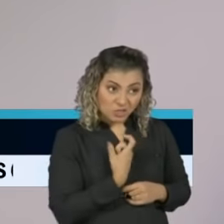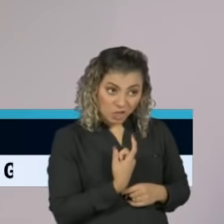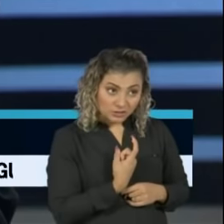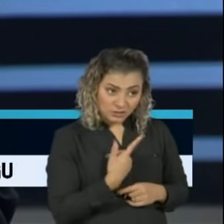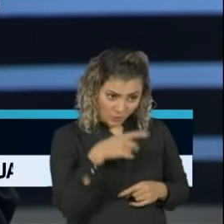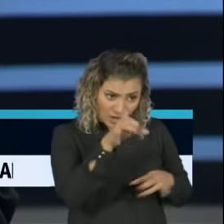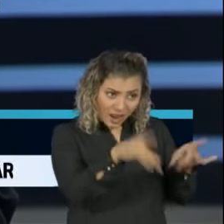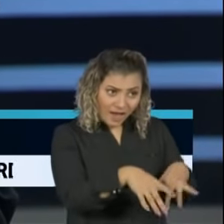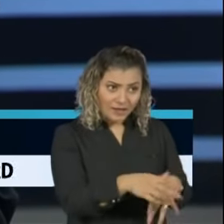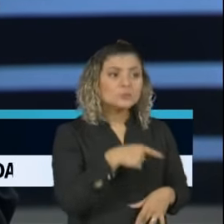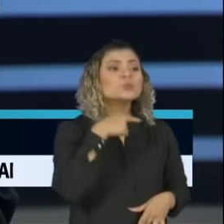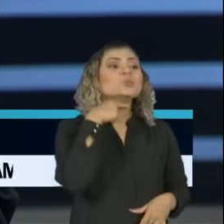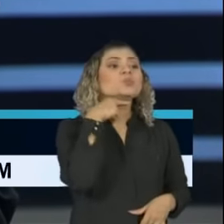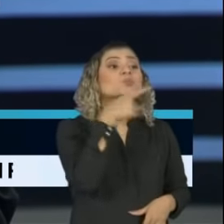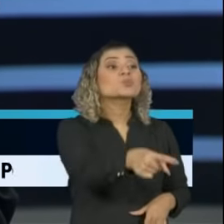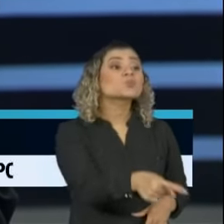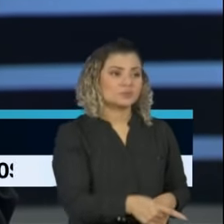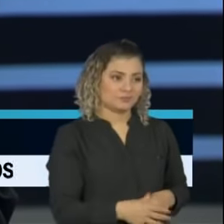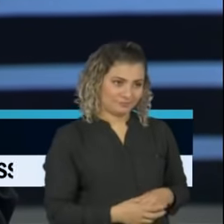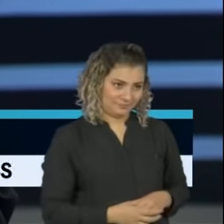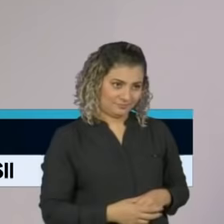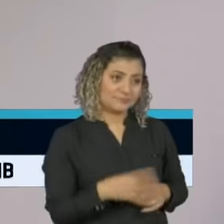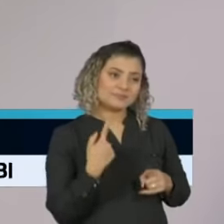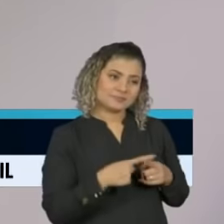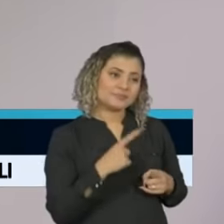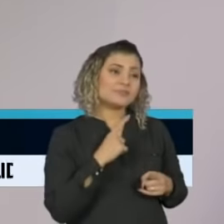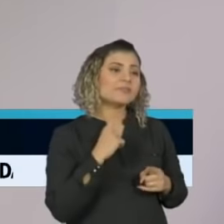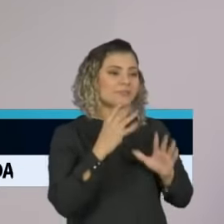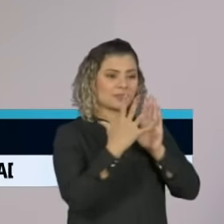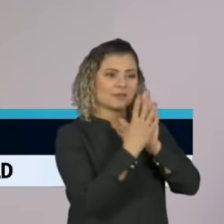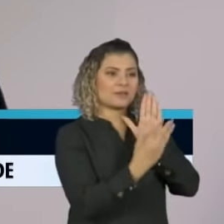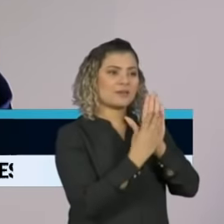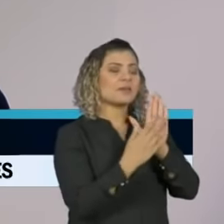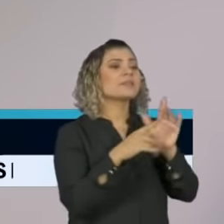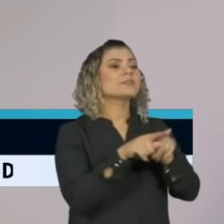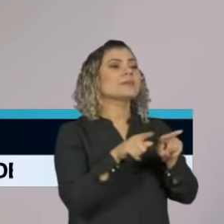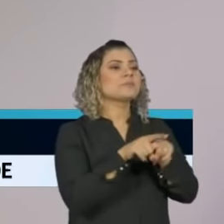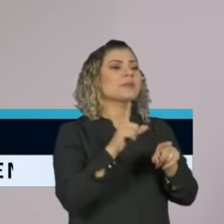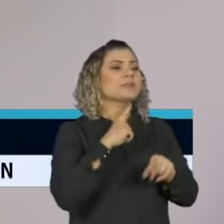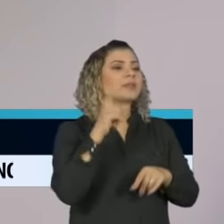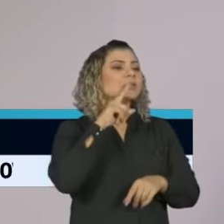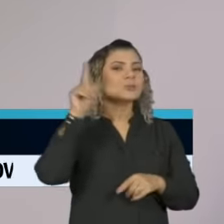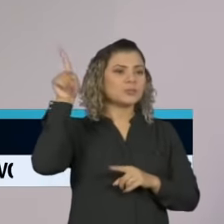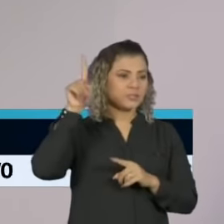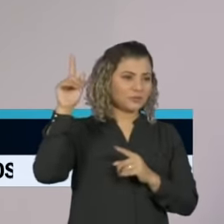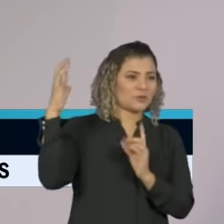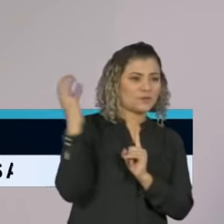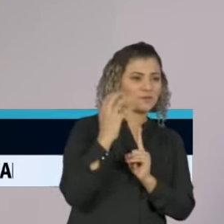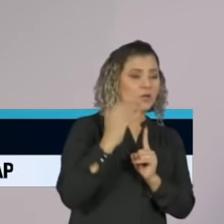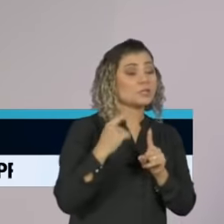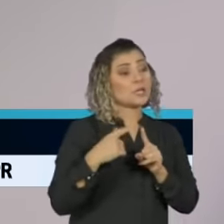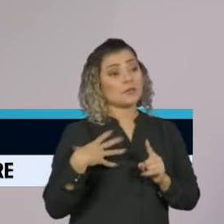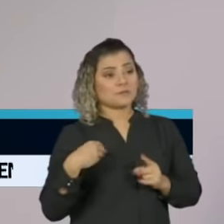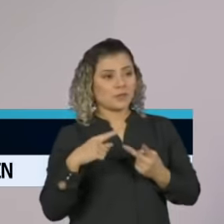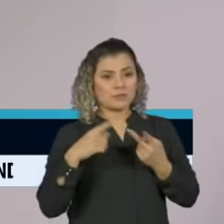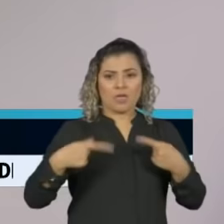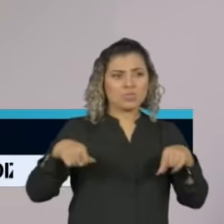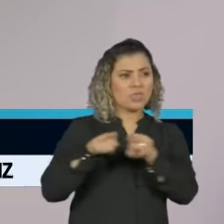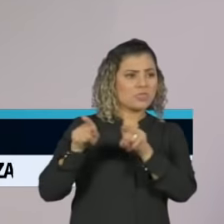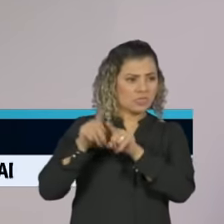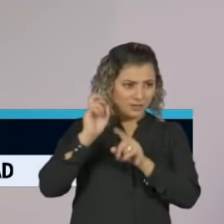sai. Porque tem uma estrutura internacional que vem lá de Steve Bannon, Olavo Carvalho, dos Estados Unidos, o filho, com suas ligações